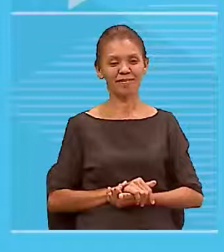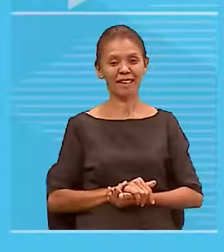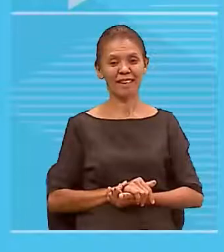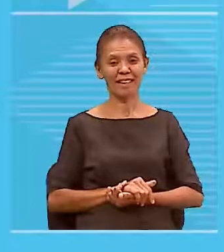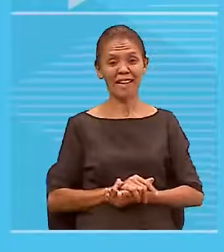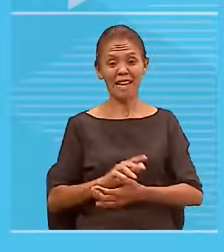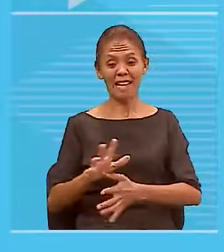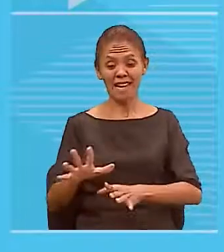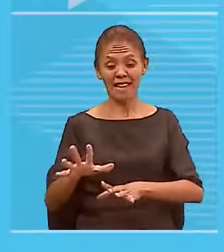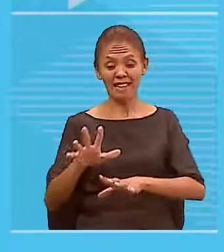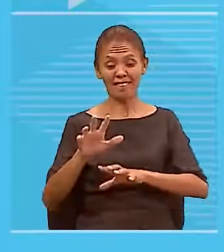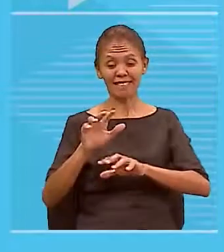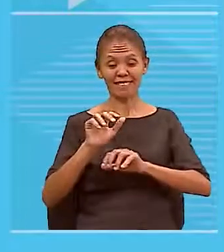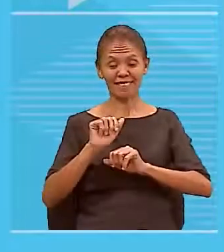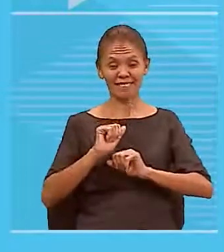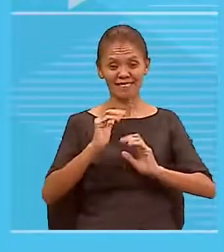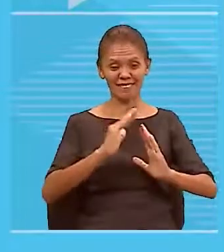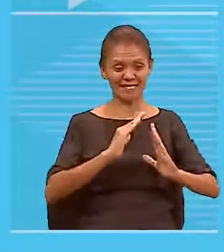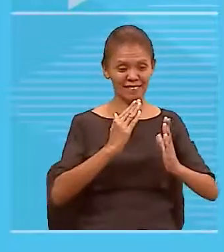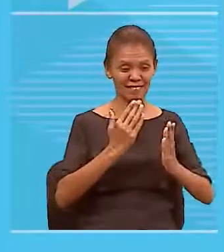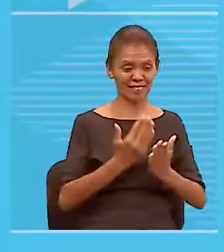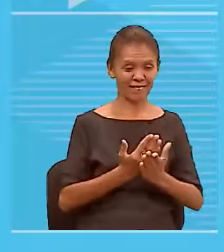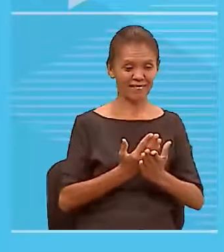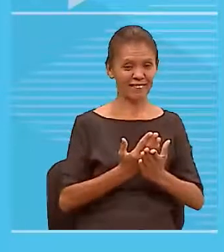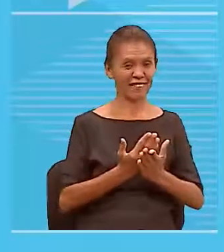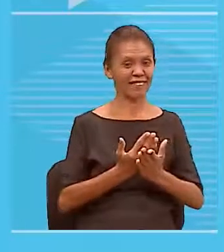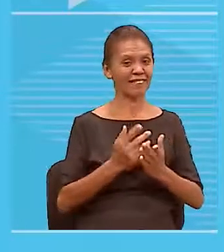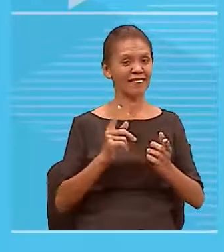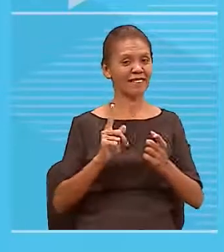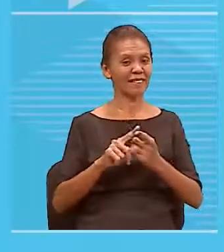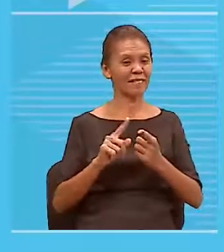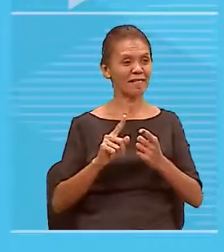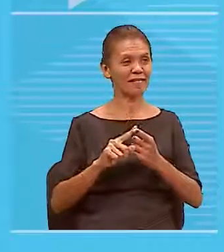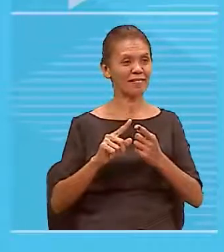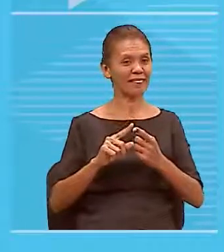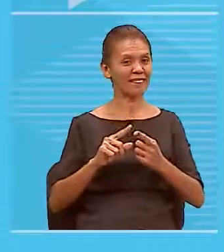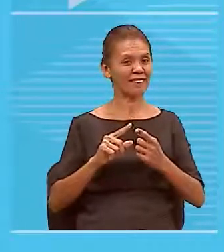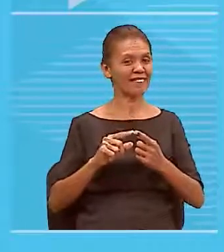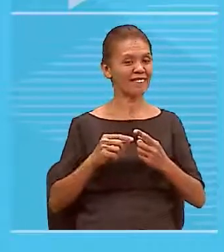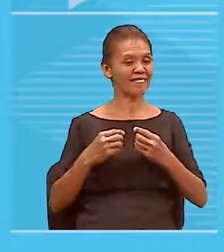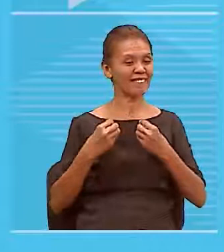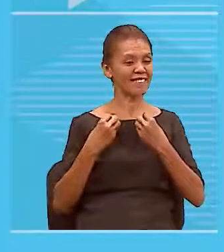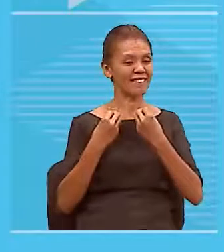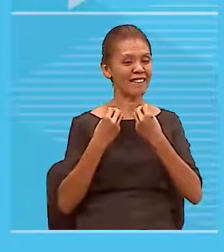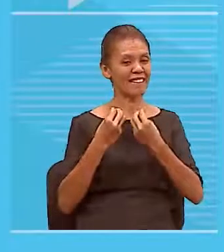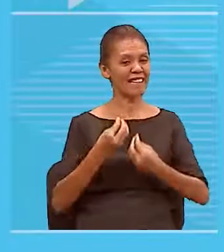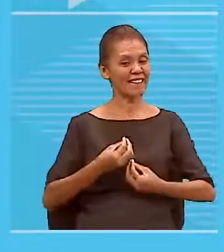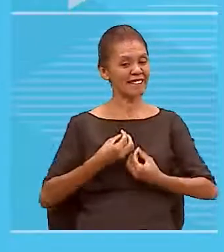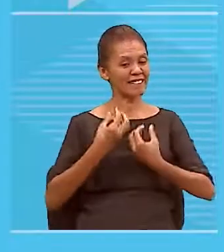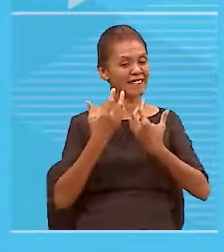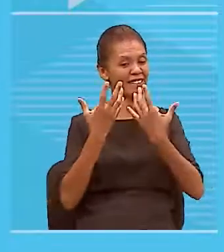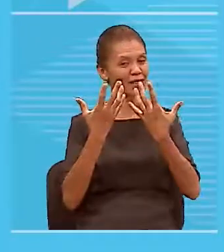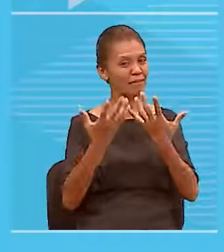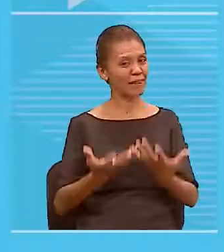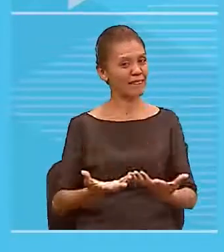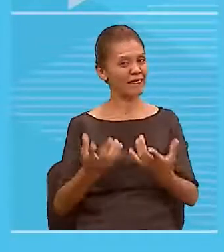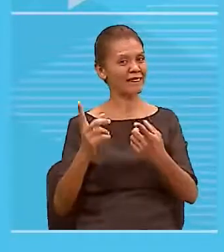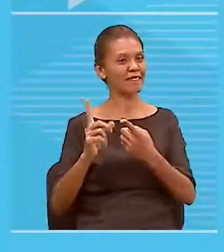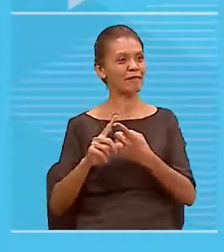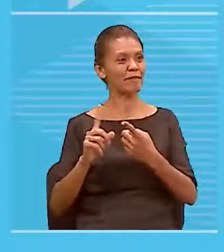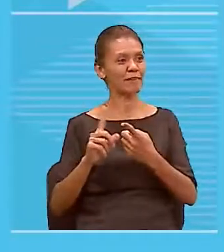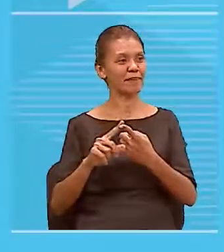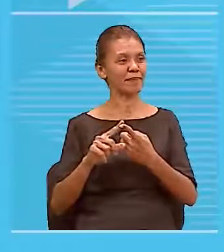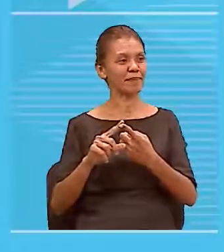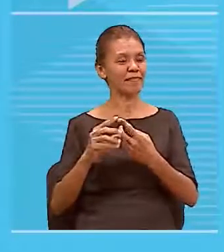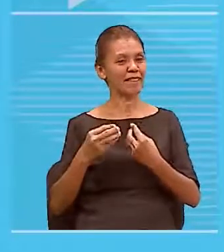aquele tipo de coisa o que eu dou para você é o que você dá para mim você me